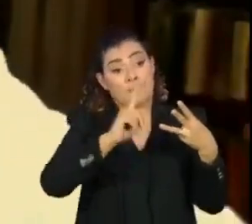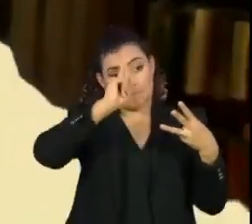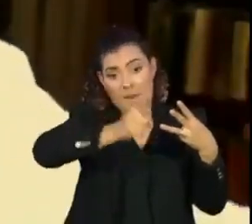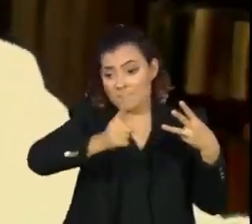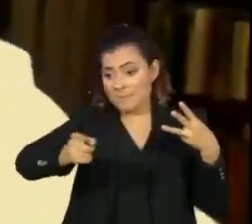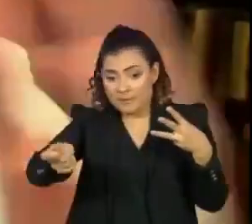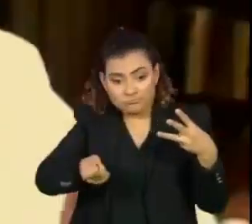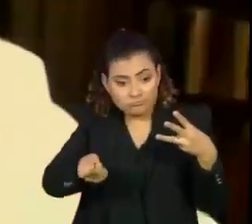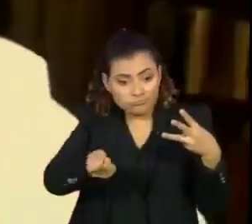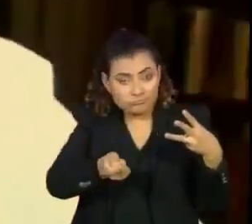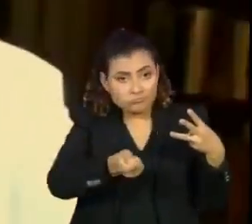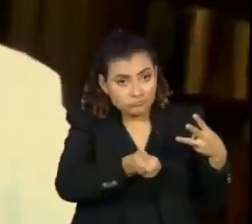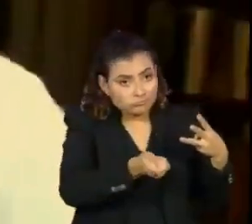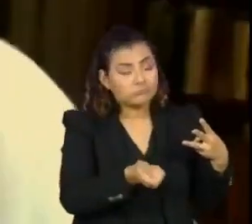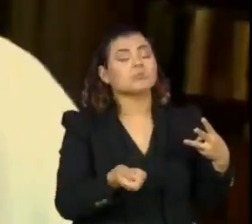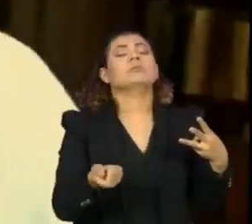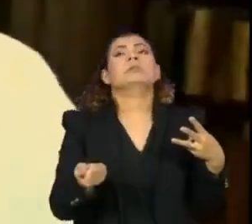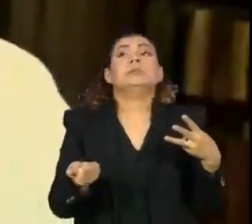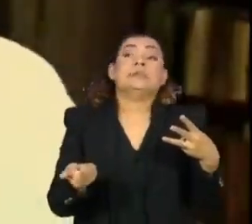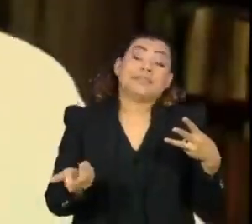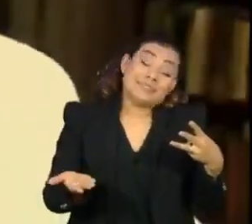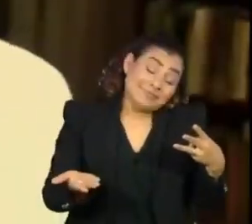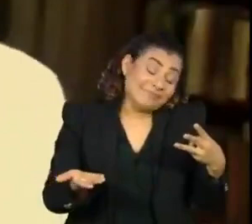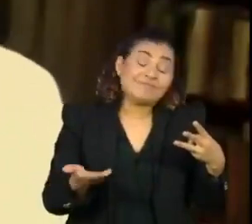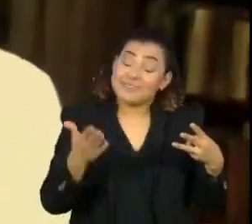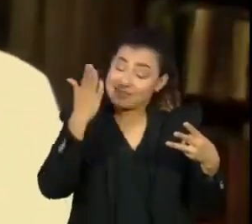coordenação, na verdade, coordenação